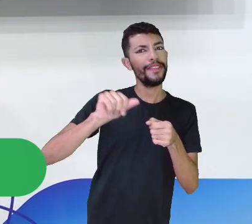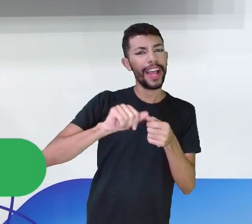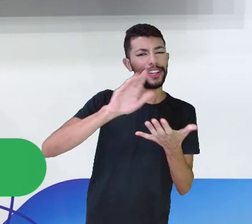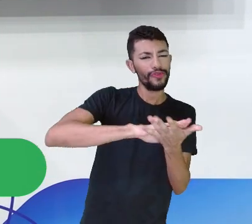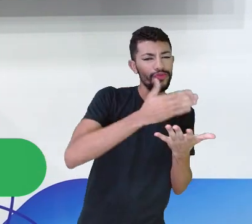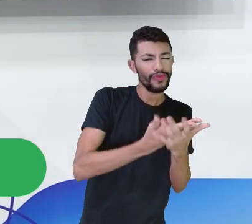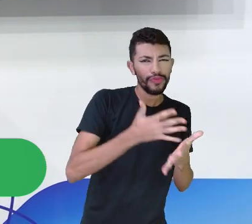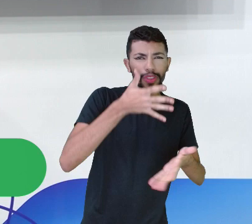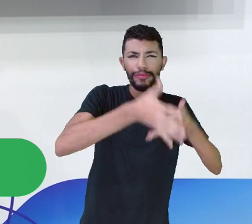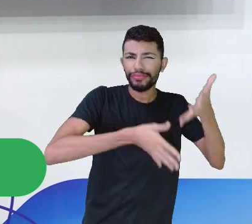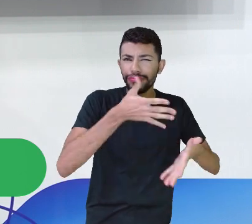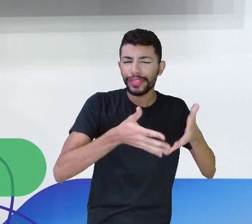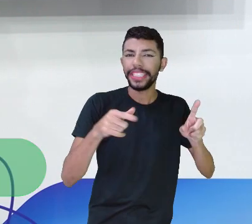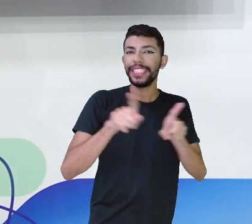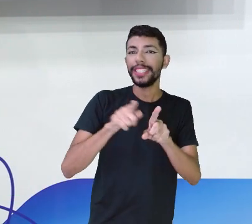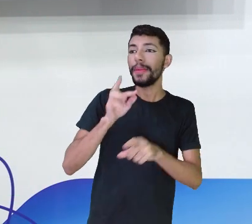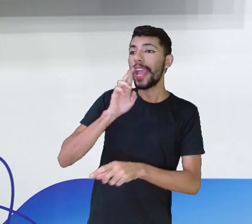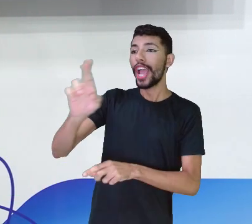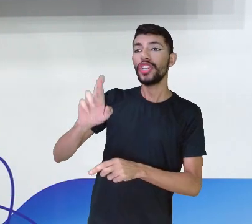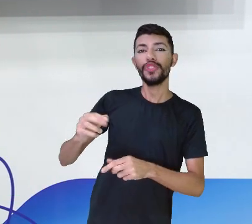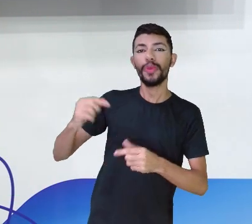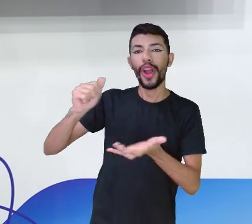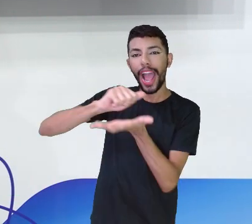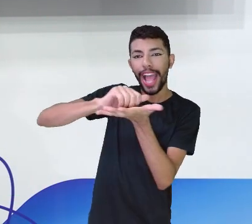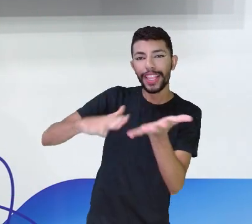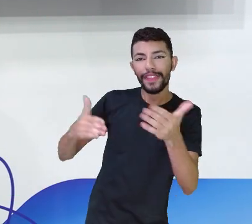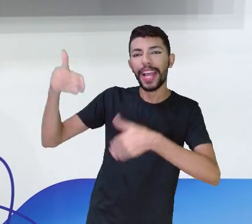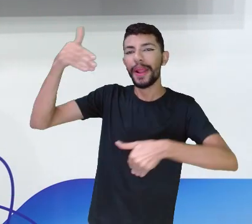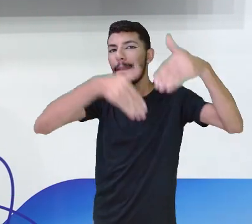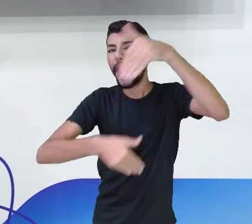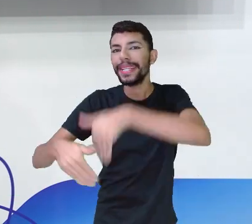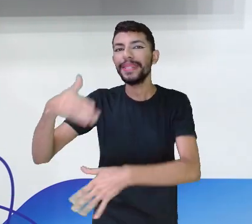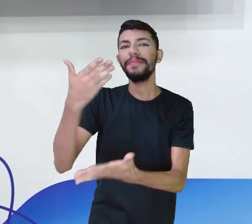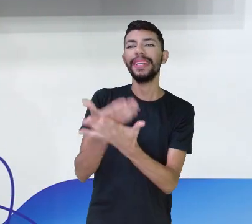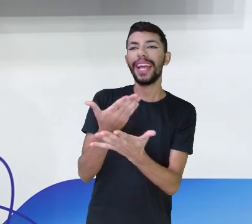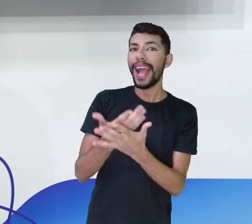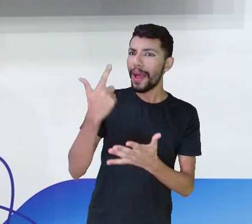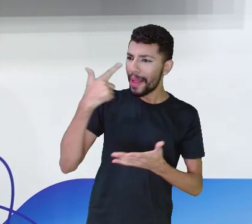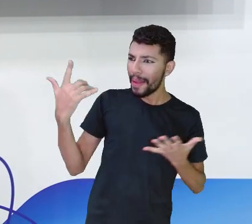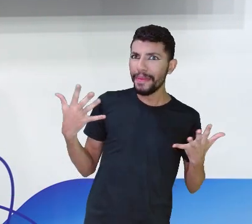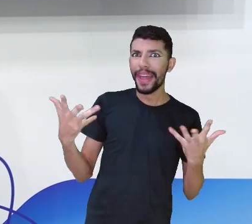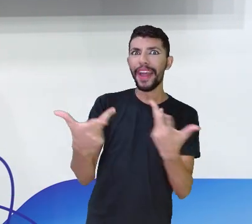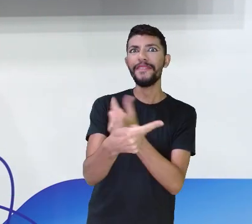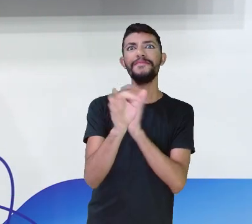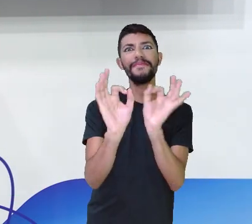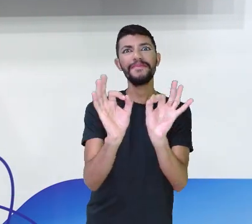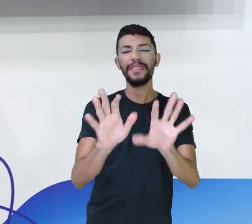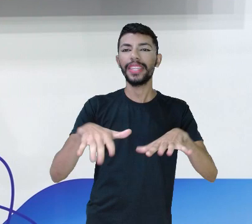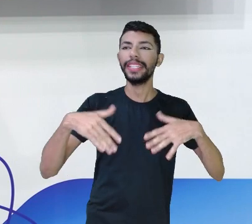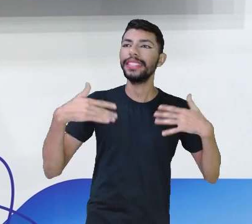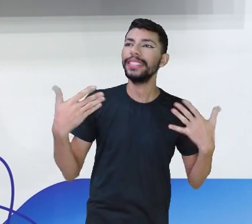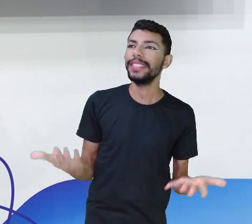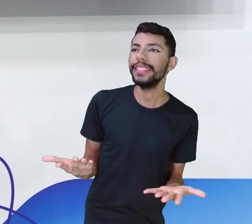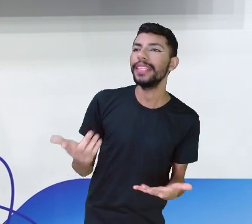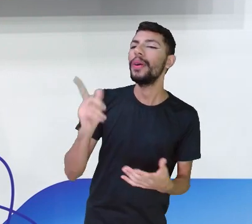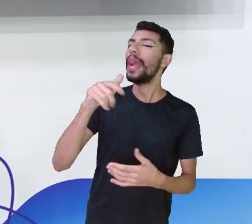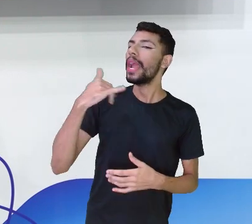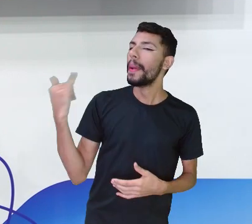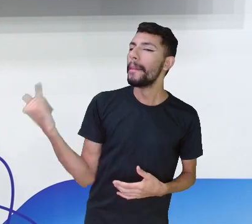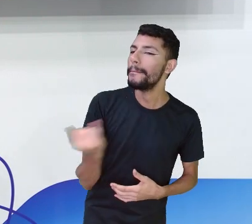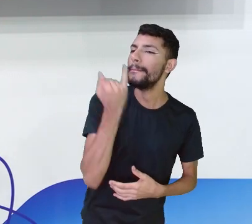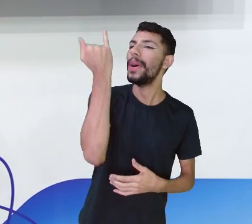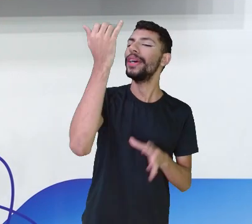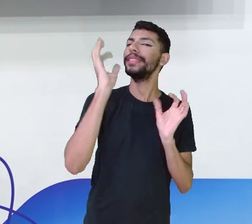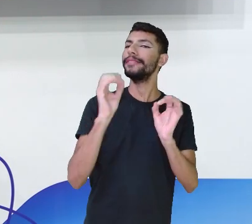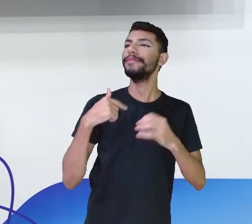ainda responde os desafios e participa da aula. Vê que maravilhoso. Então, é muito